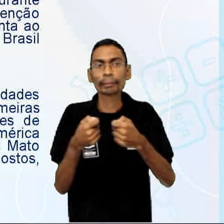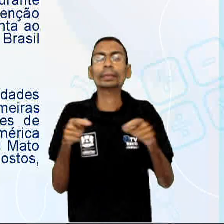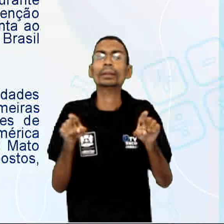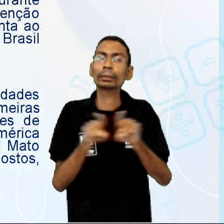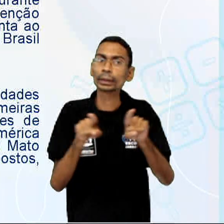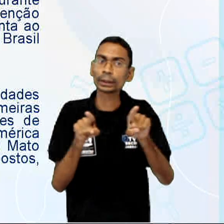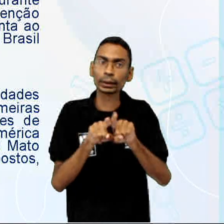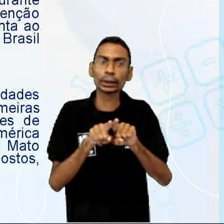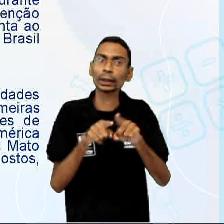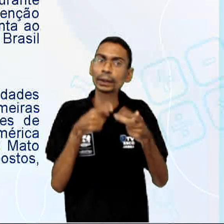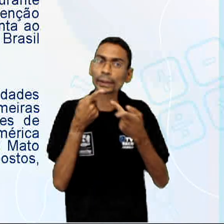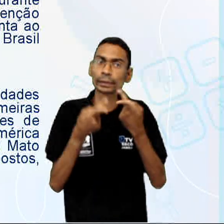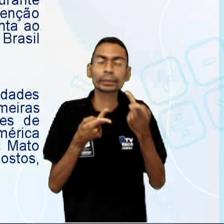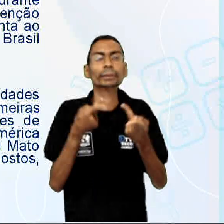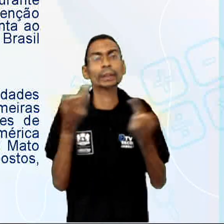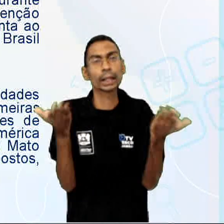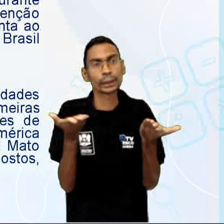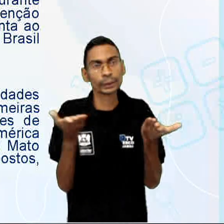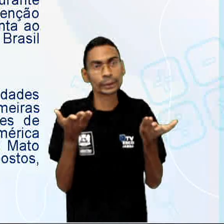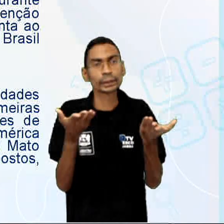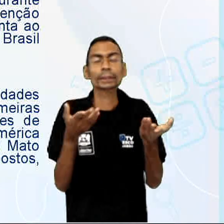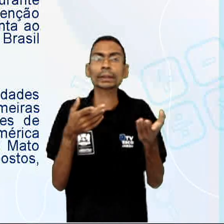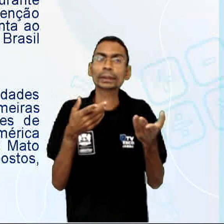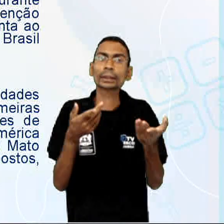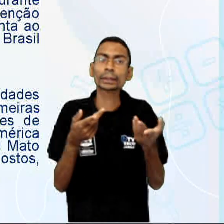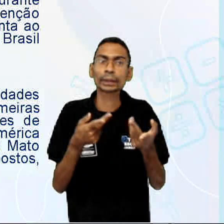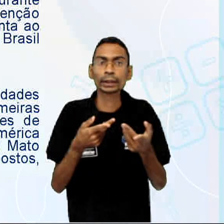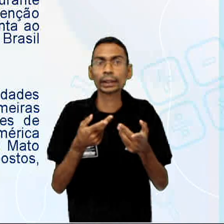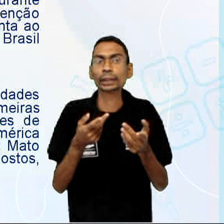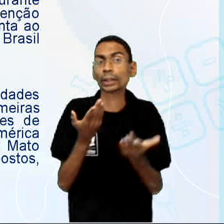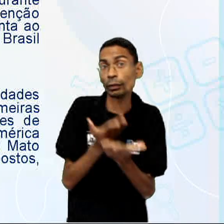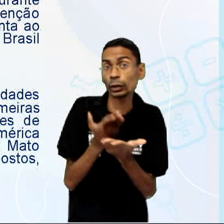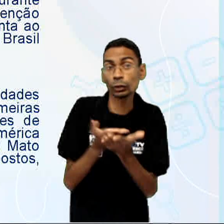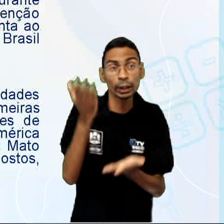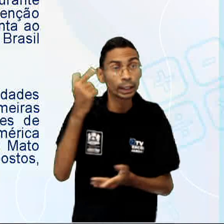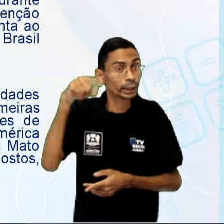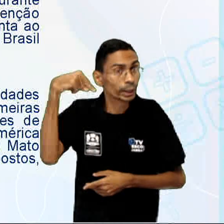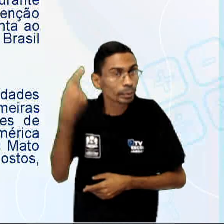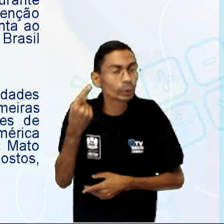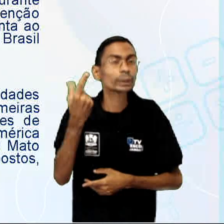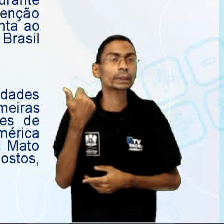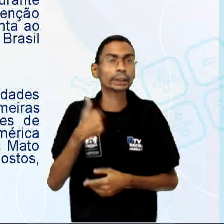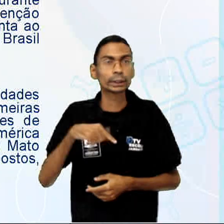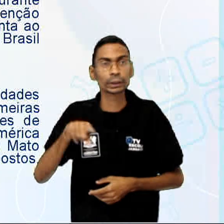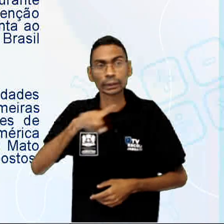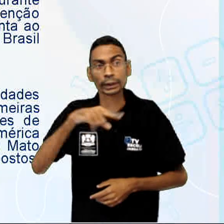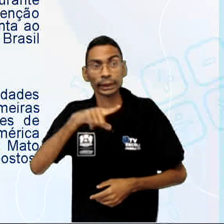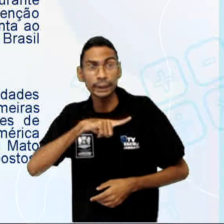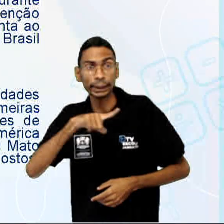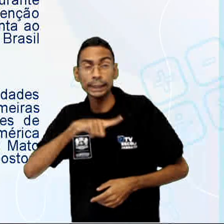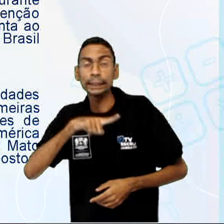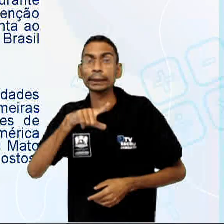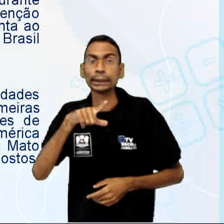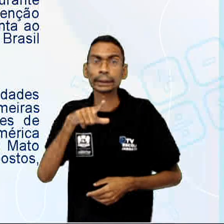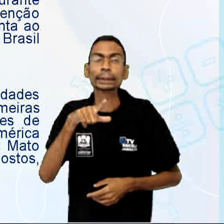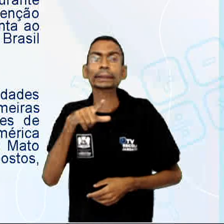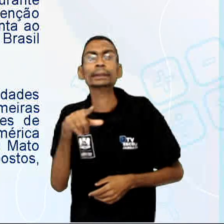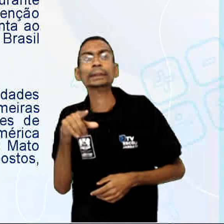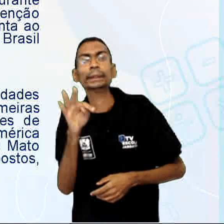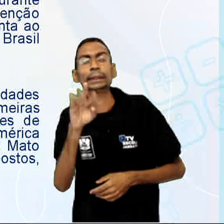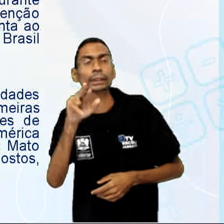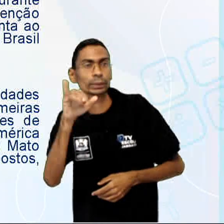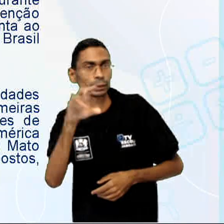trabalhar depois. Mas o que é importante saber, a gente tem aí, ó, tradicionalmente, os historiadores esquematizaram